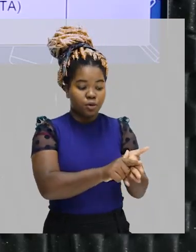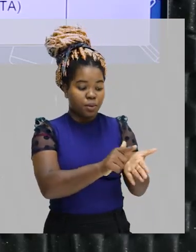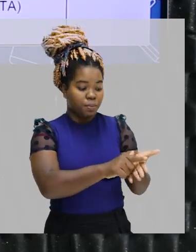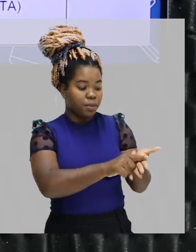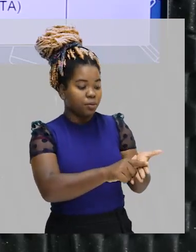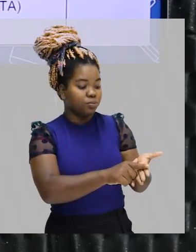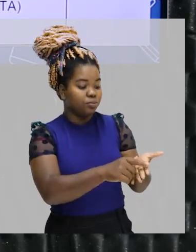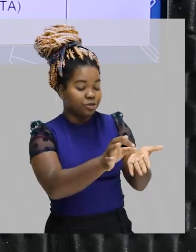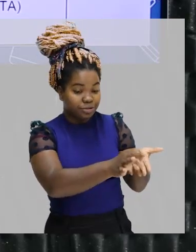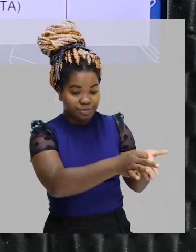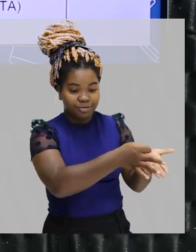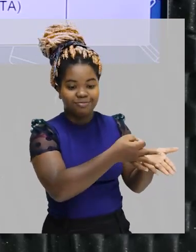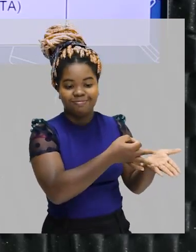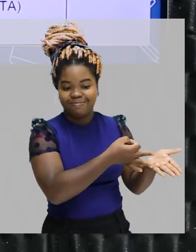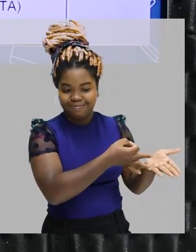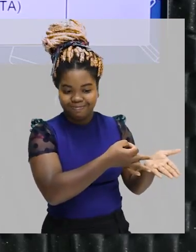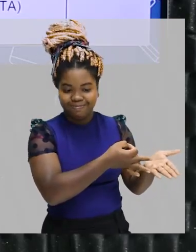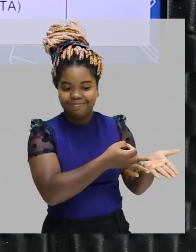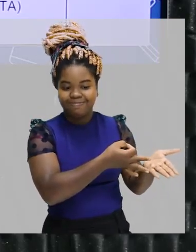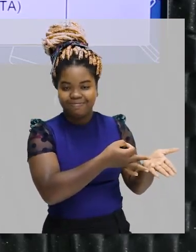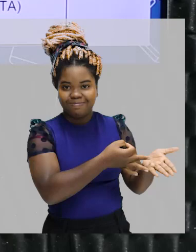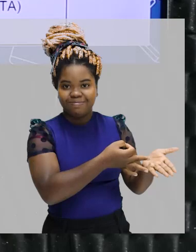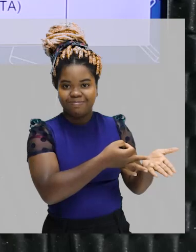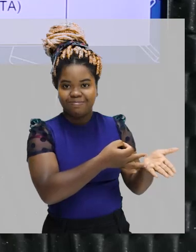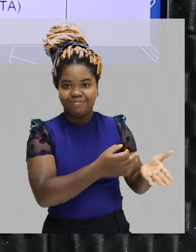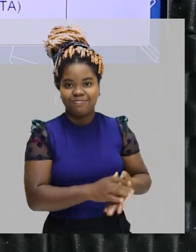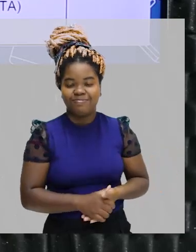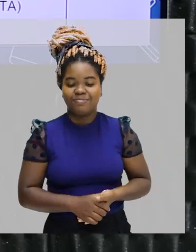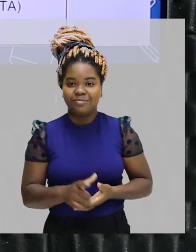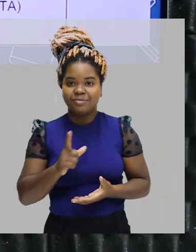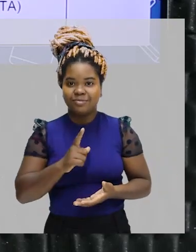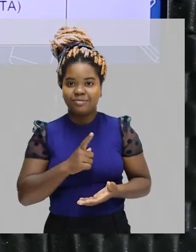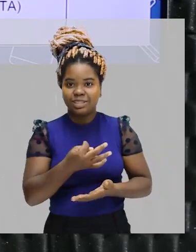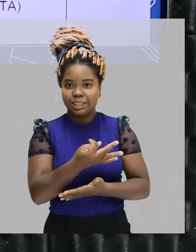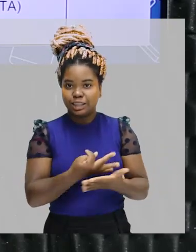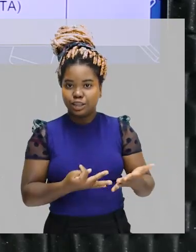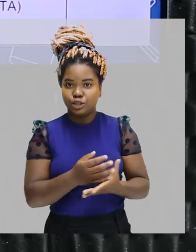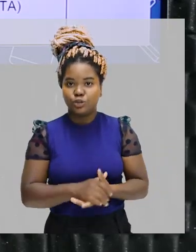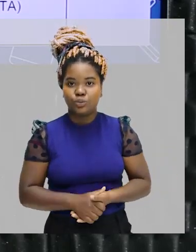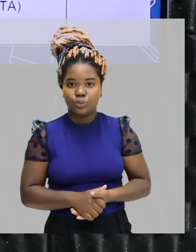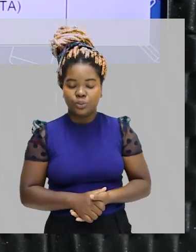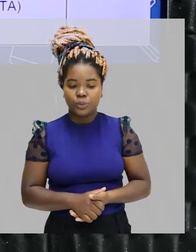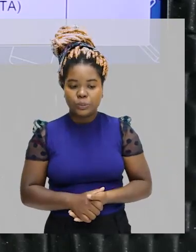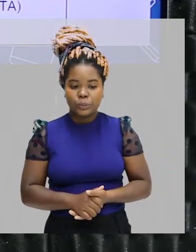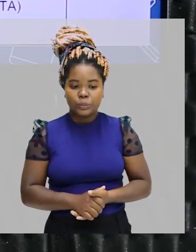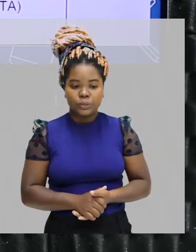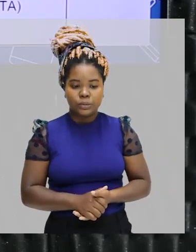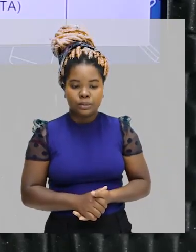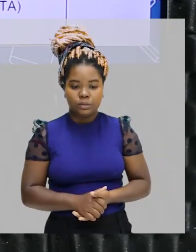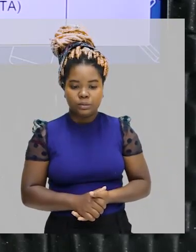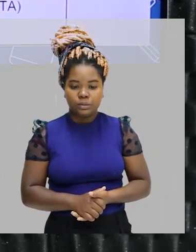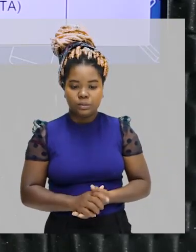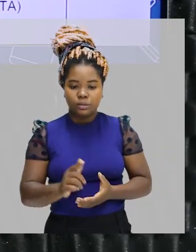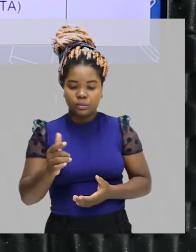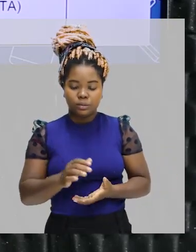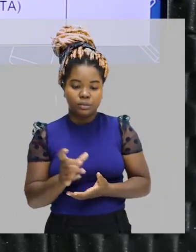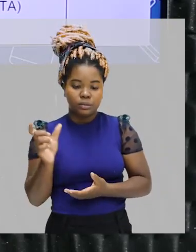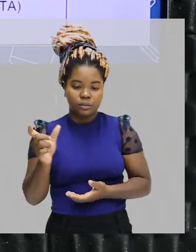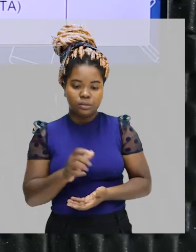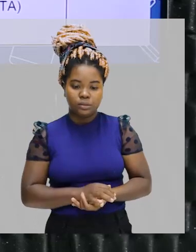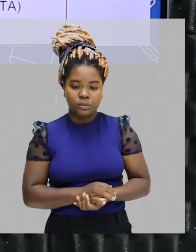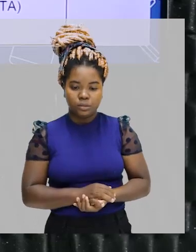inscrição. Tá? Que já apareceu, como eu mencionei, em textos sobre entrevista. Apply for a job, candidatar-se